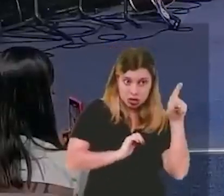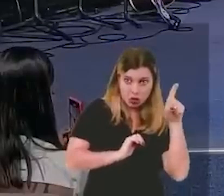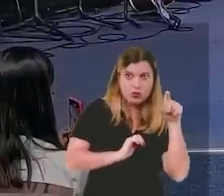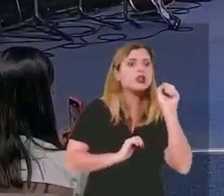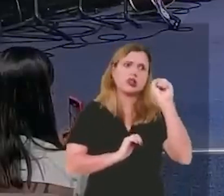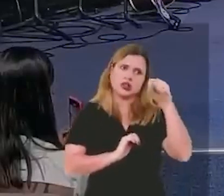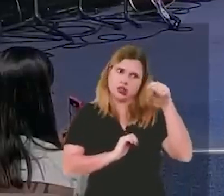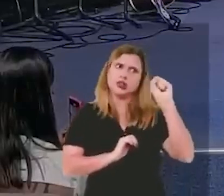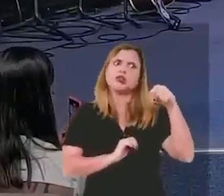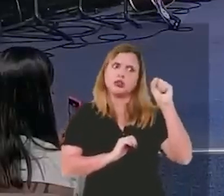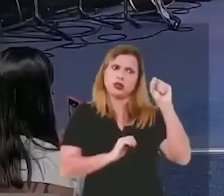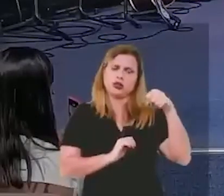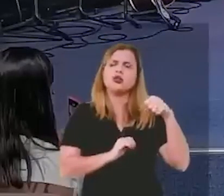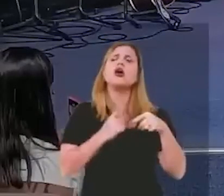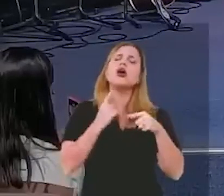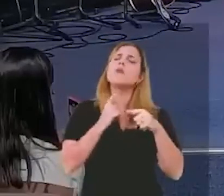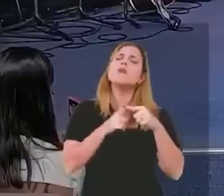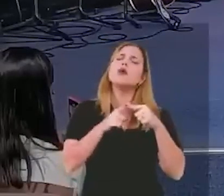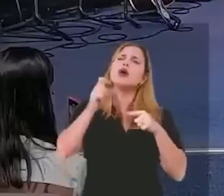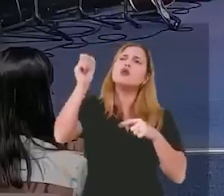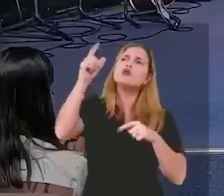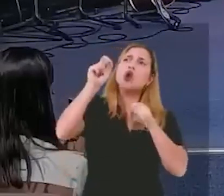verdade. Por que que o sol brilha?